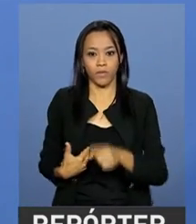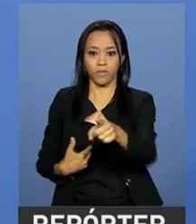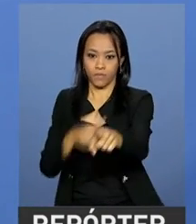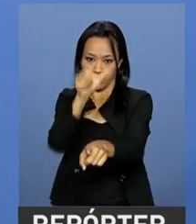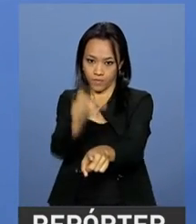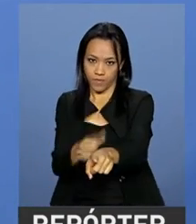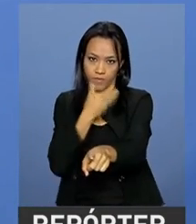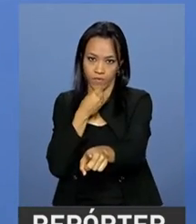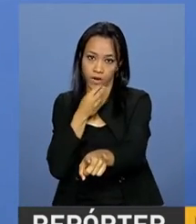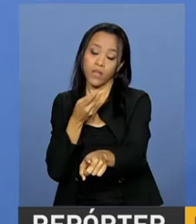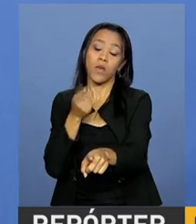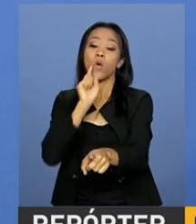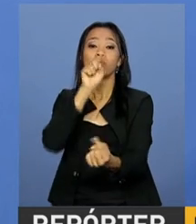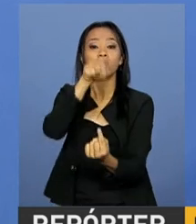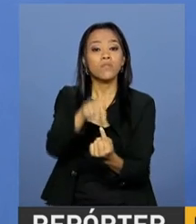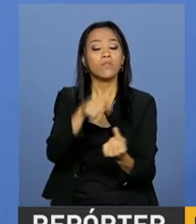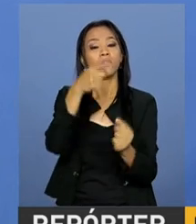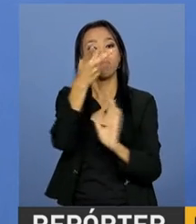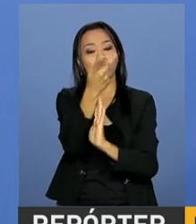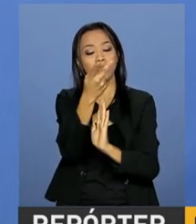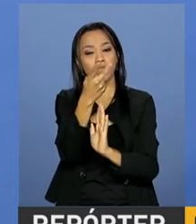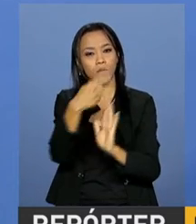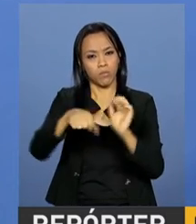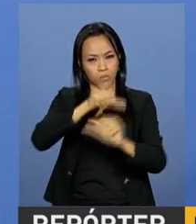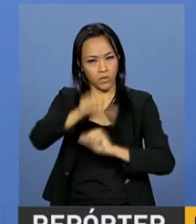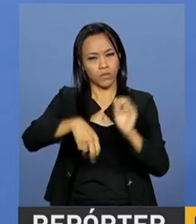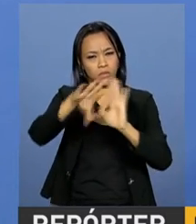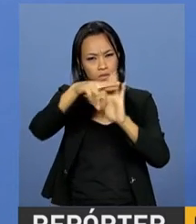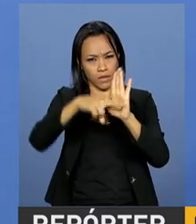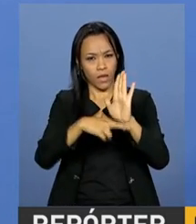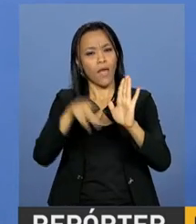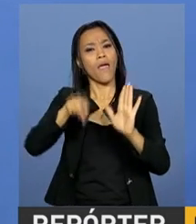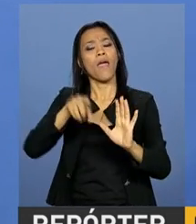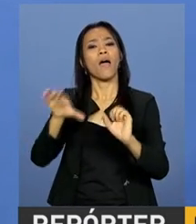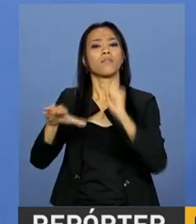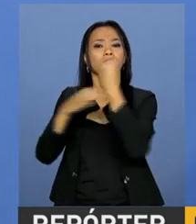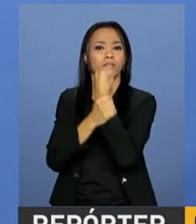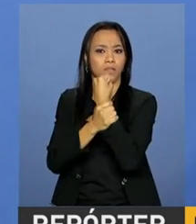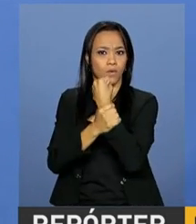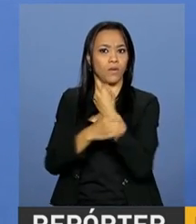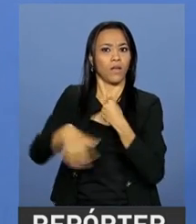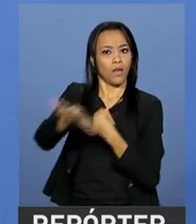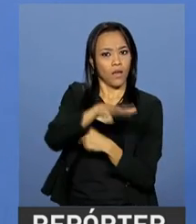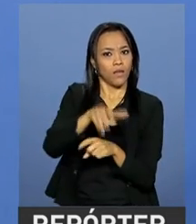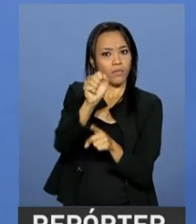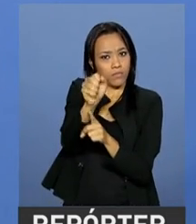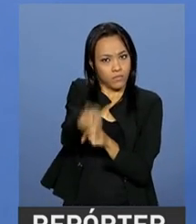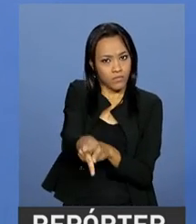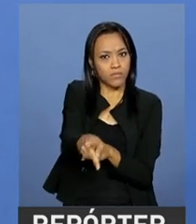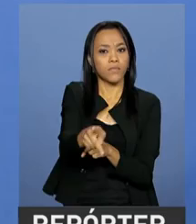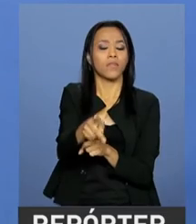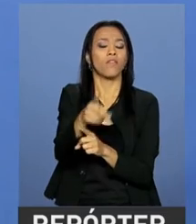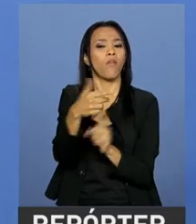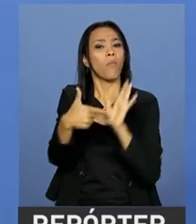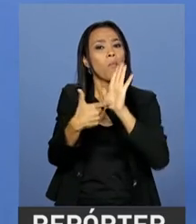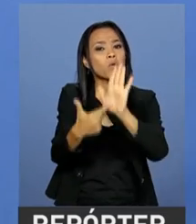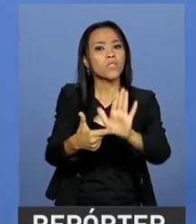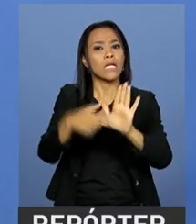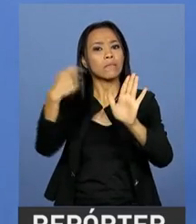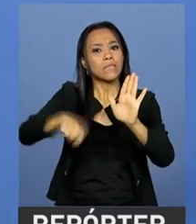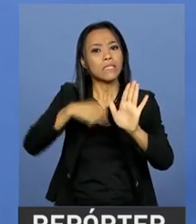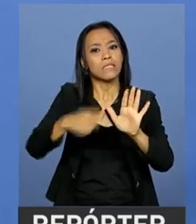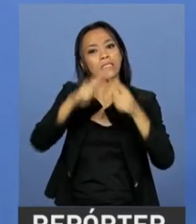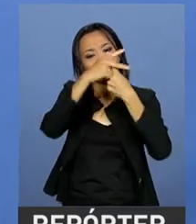reforma justamente para poder garantir os benefícios previdenciários vamos mostrar a necessidade da reforma